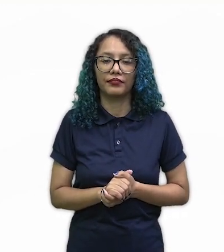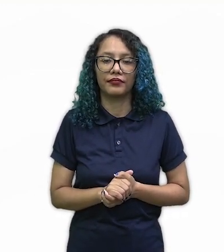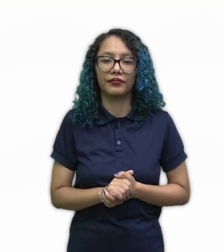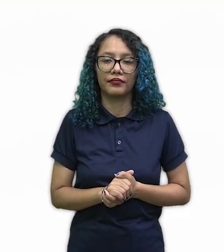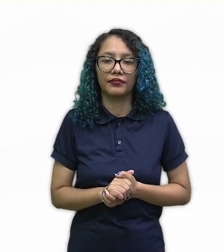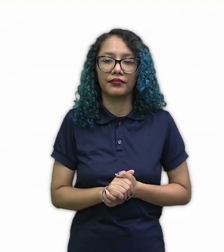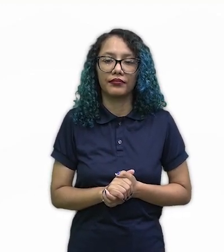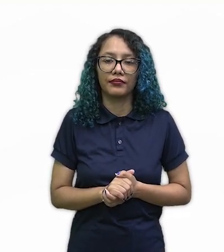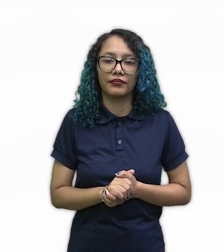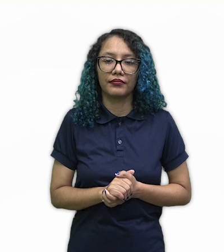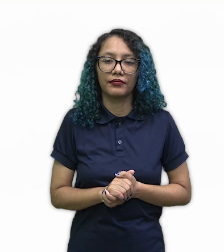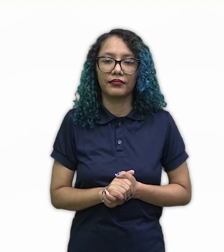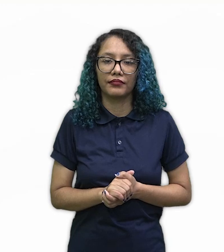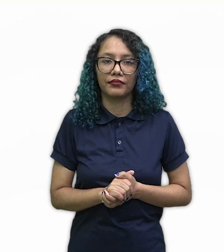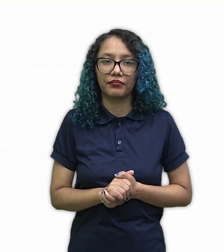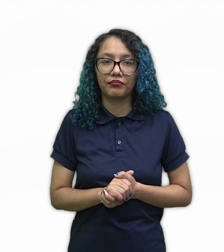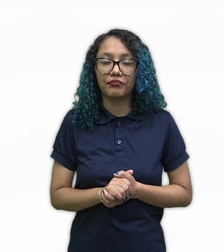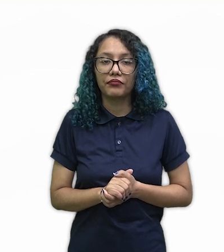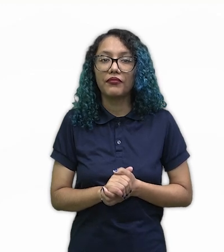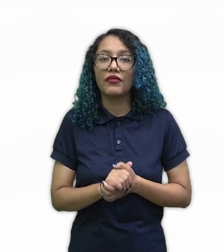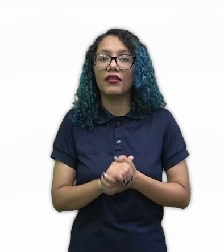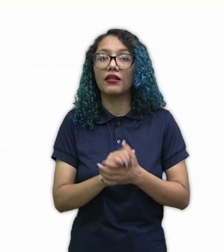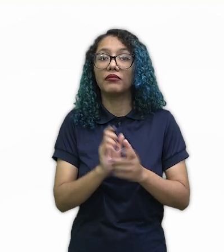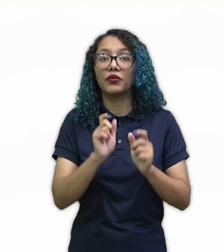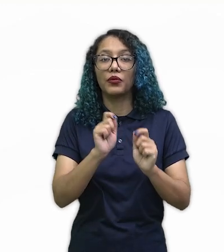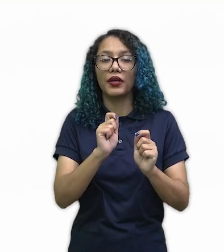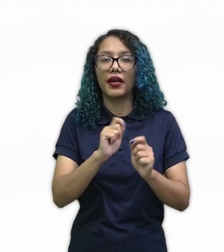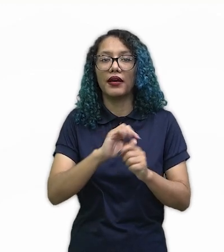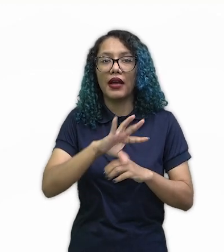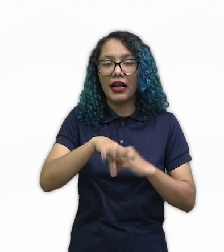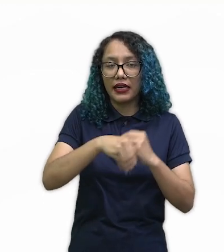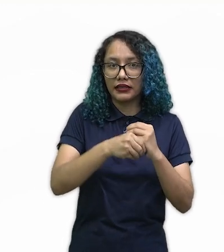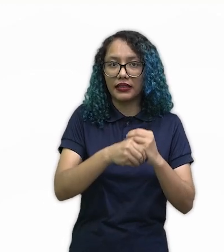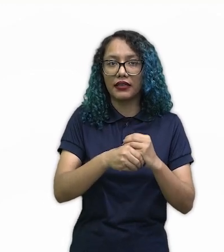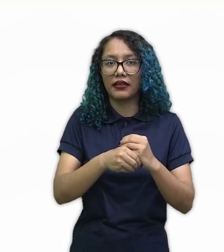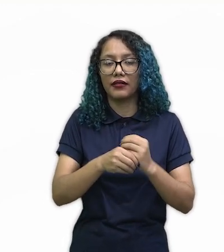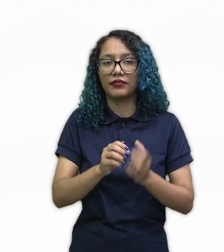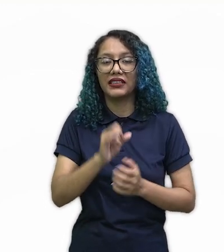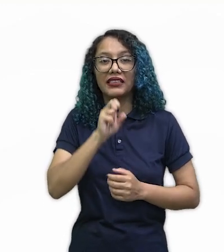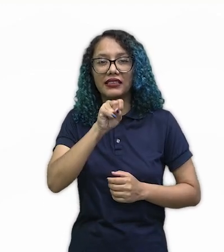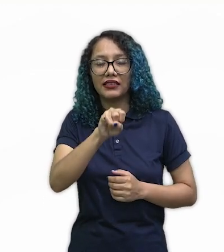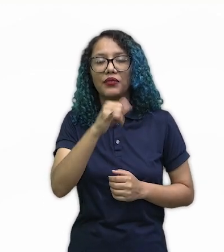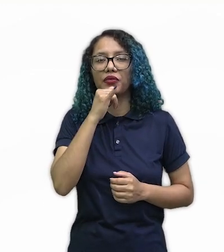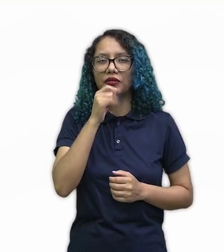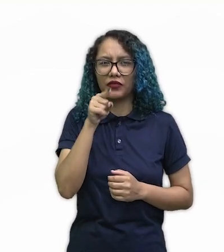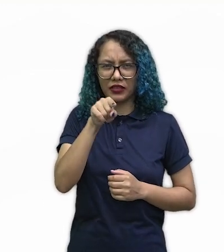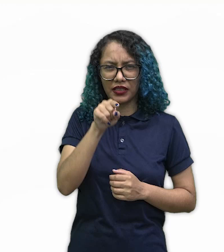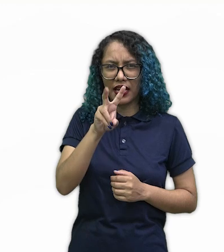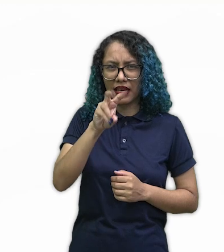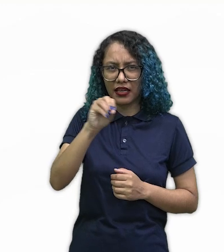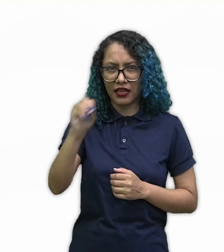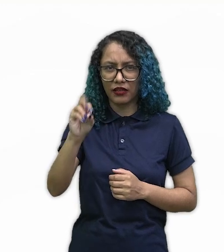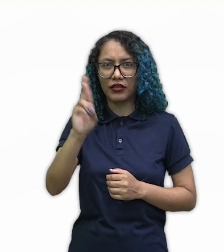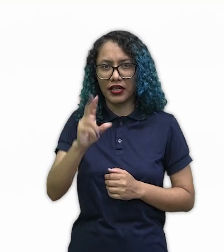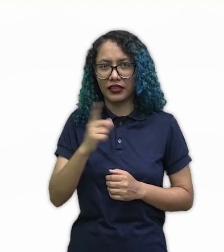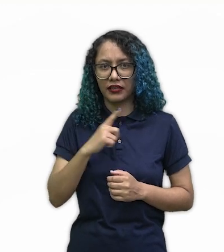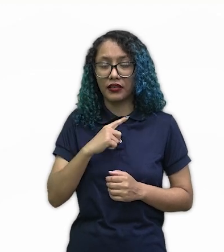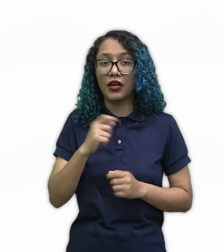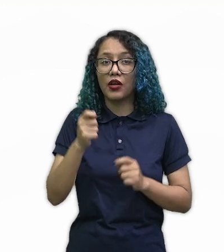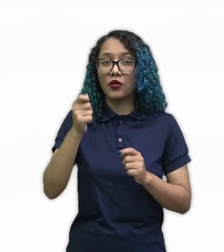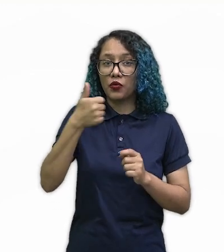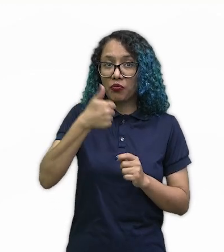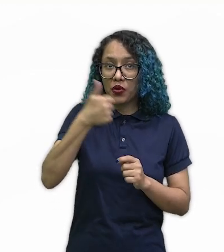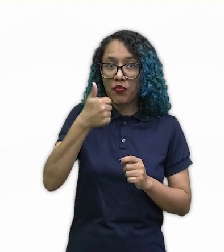verdade, ao capital que vai ser capitalizado mês a mês, tá? Então, por exemplo, se você tem R$500, no primeiro mês, com